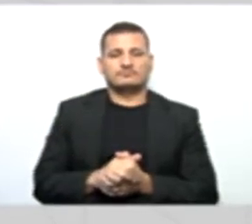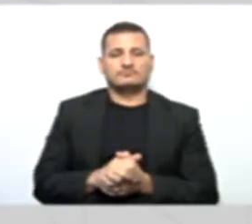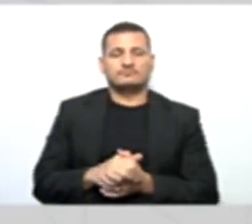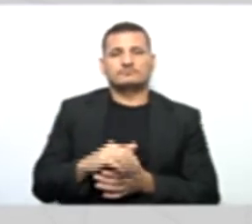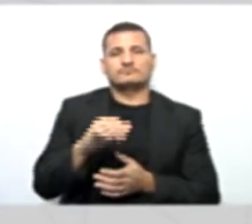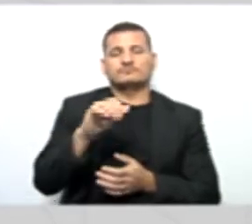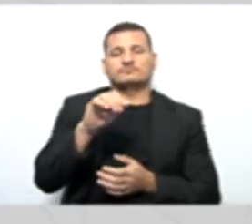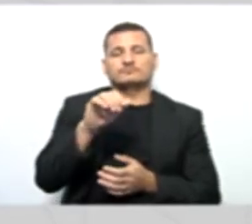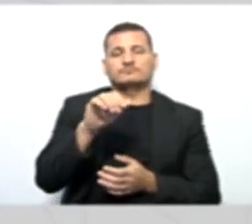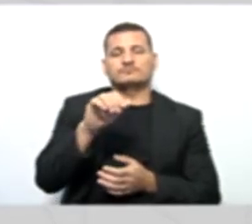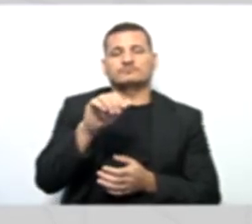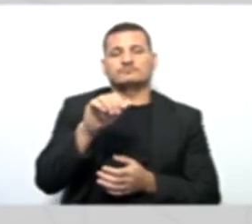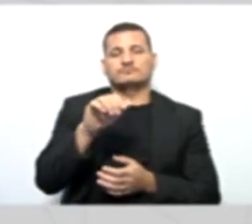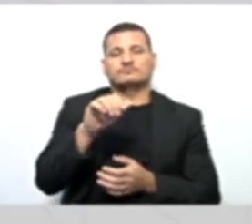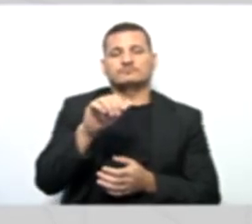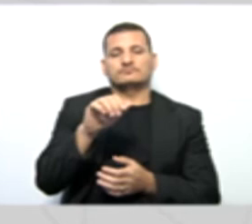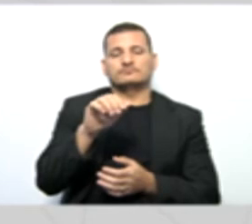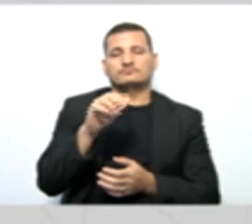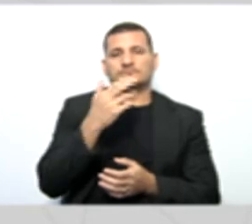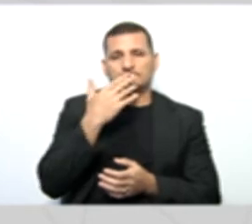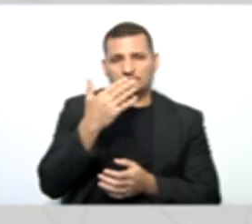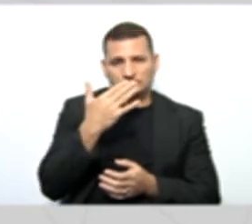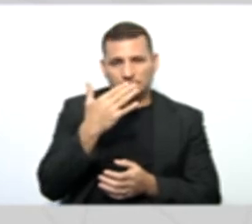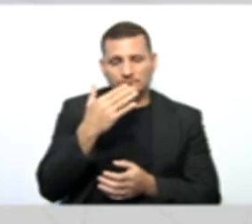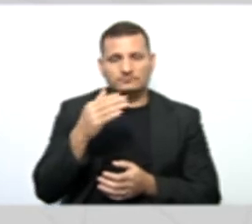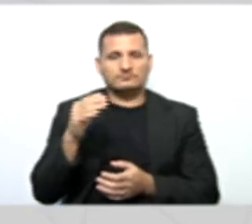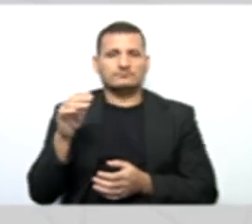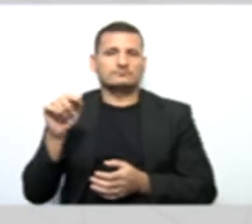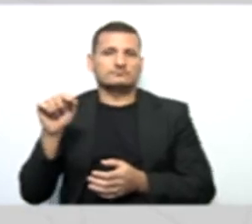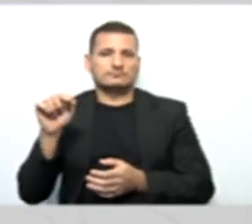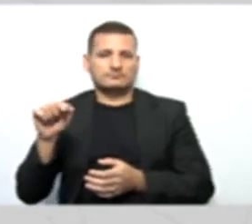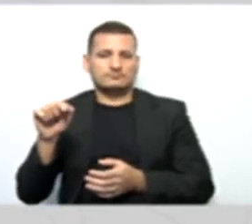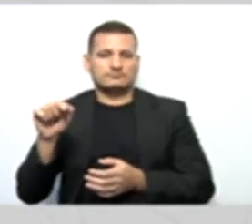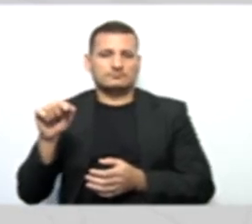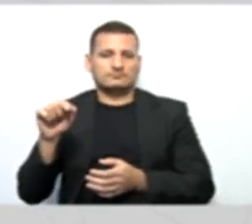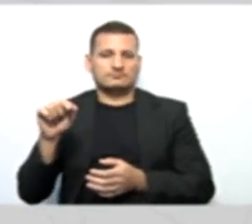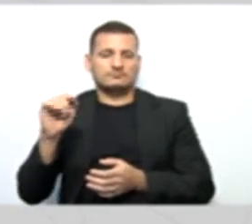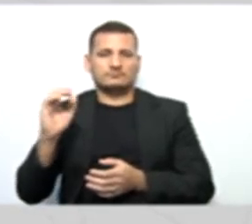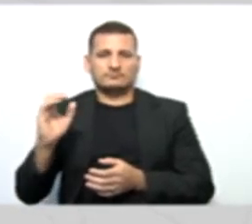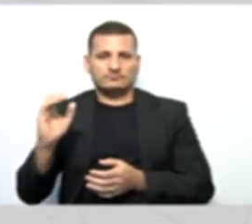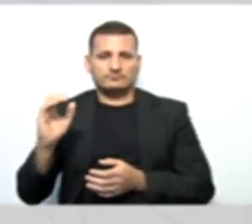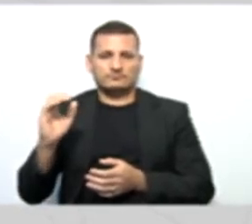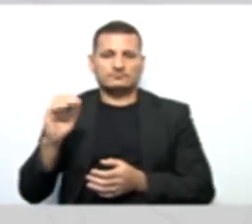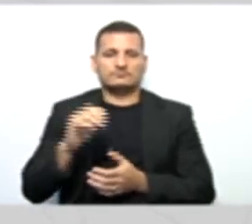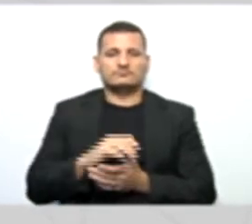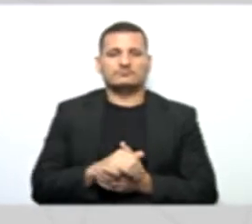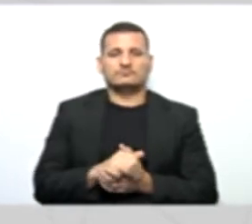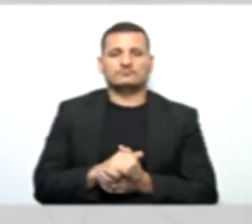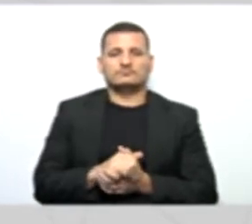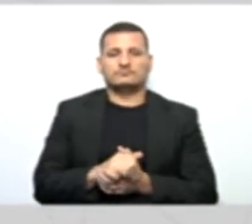Self, cor, recebe o parâmetro C, e self,